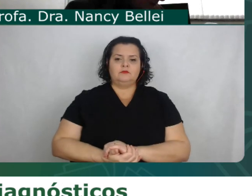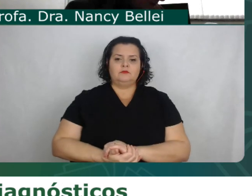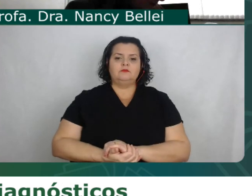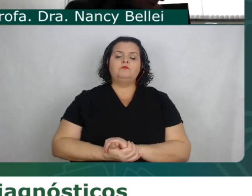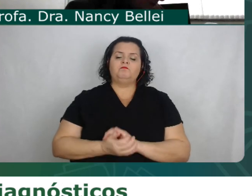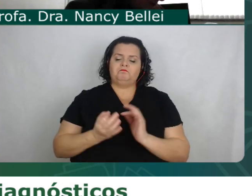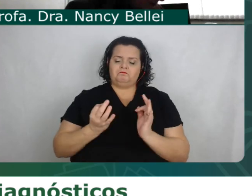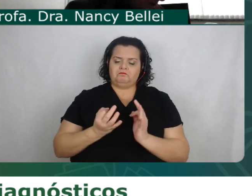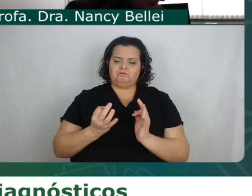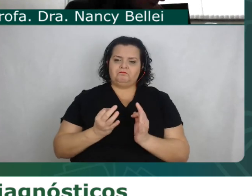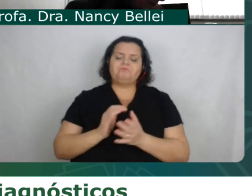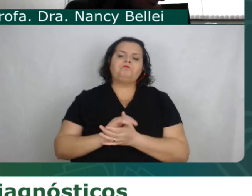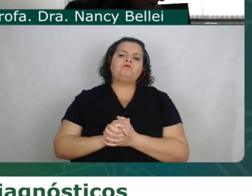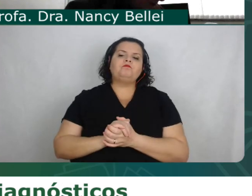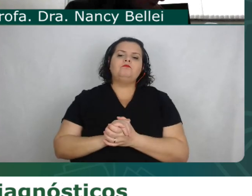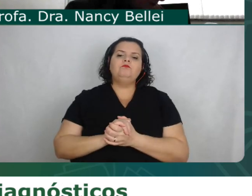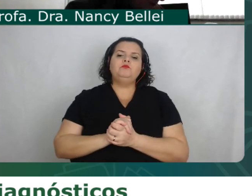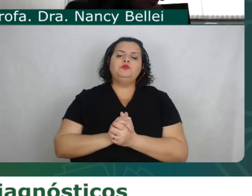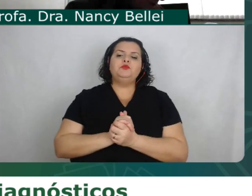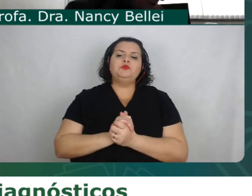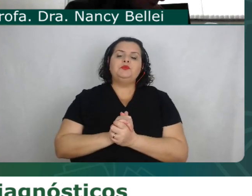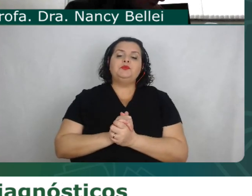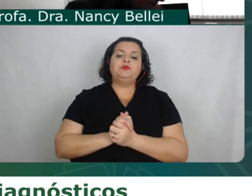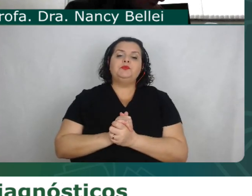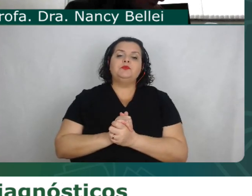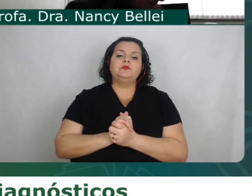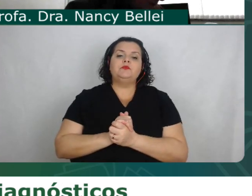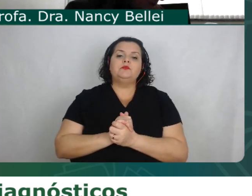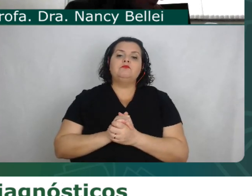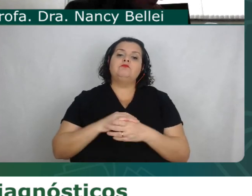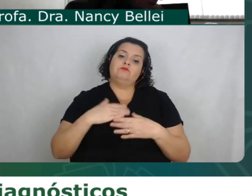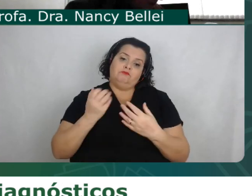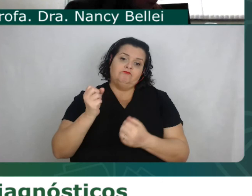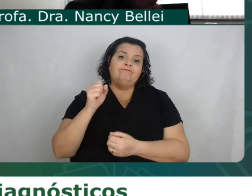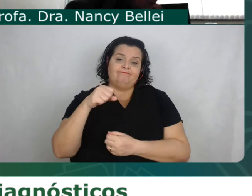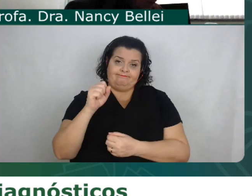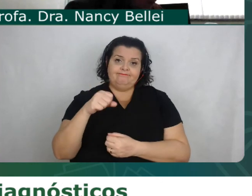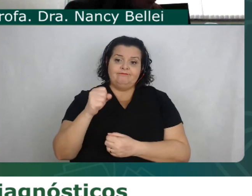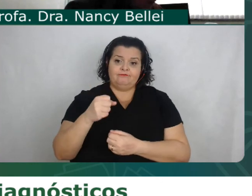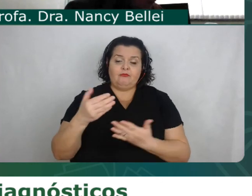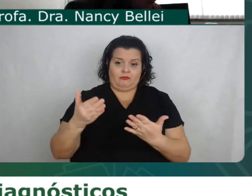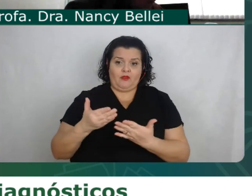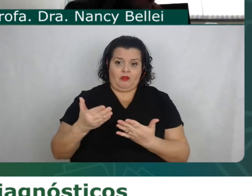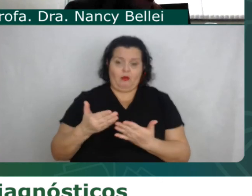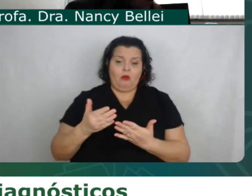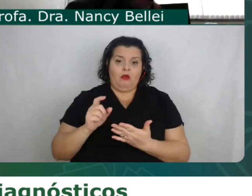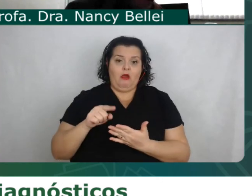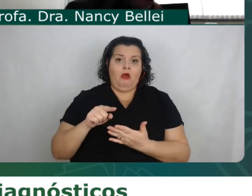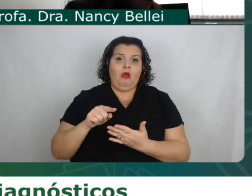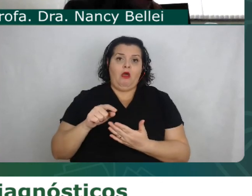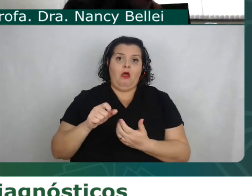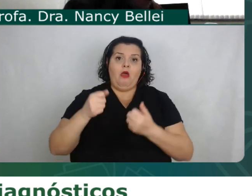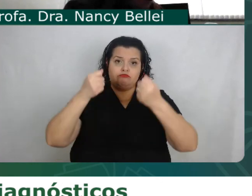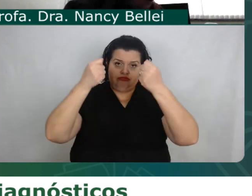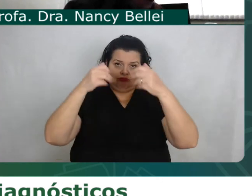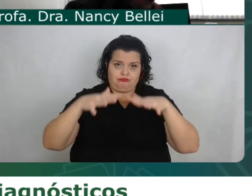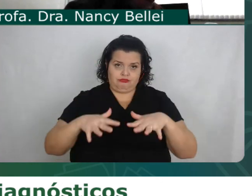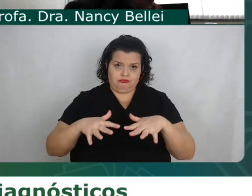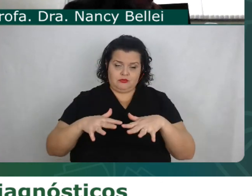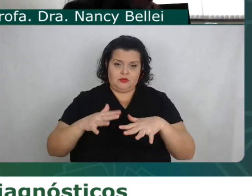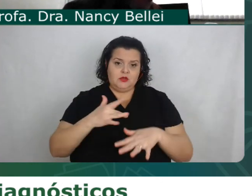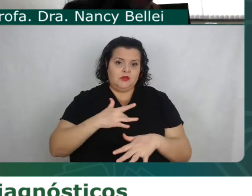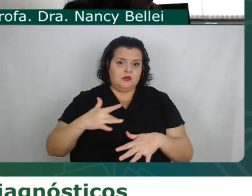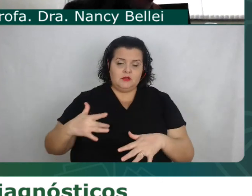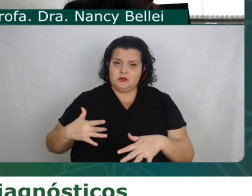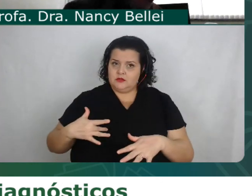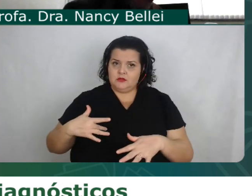Perfeito, eu vou ser bem objetivo. Eu acho que nós estamos vivendo uma situação de emergência sanitária a mais importante que o país passou nos